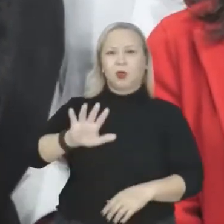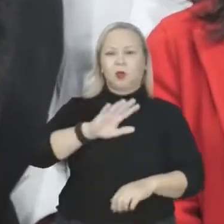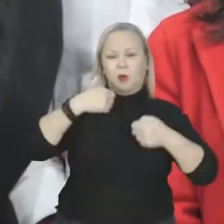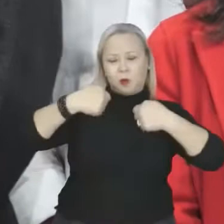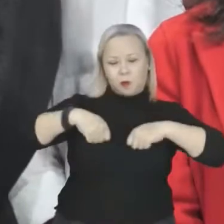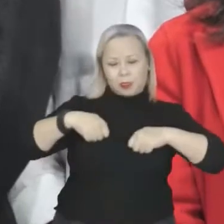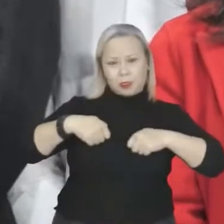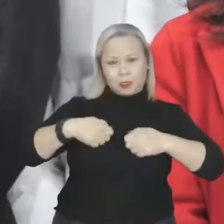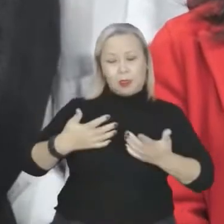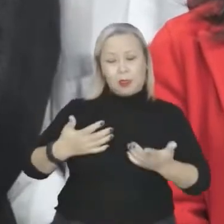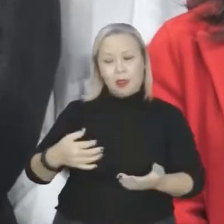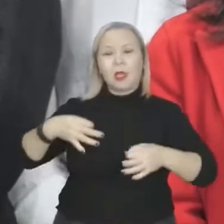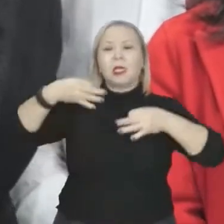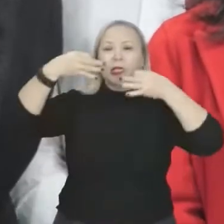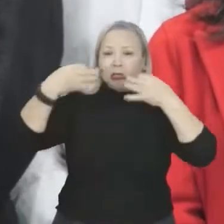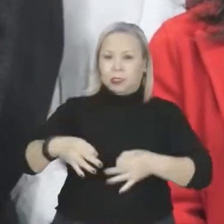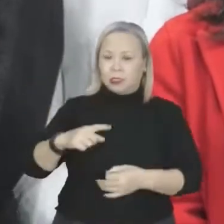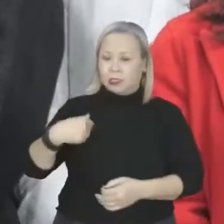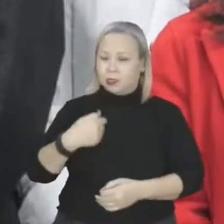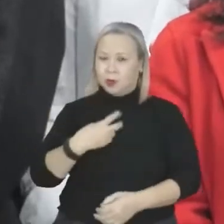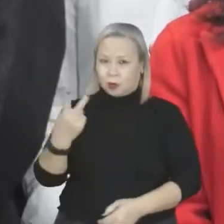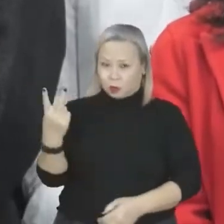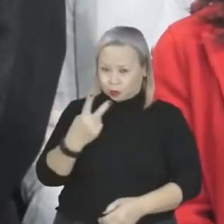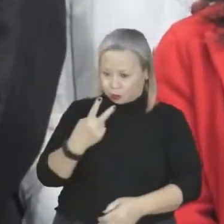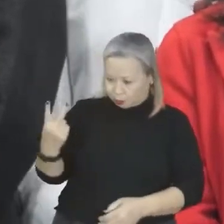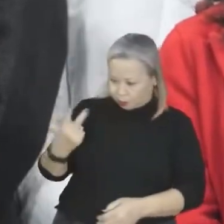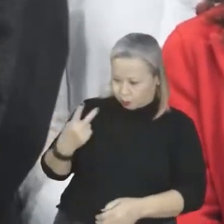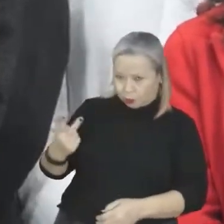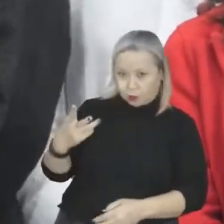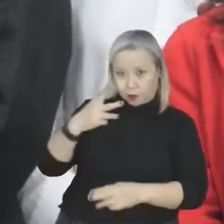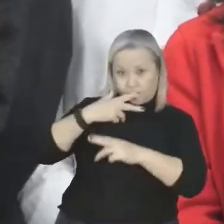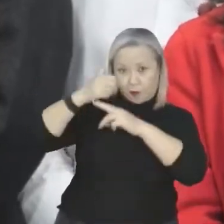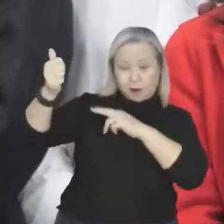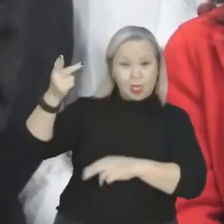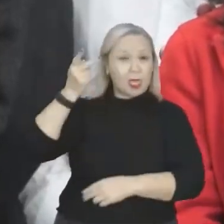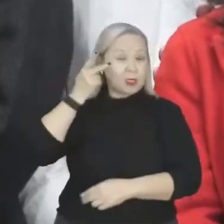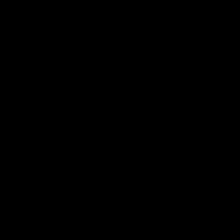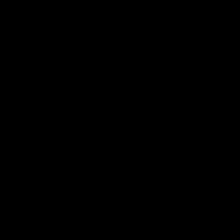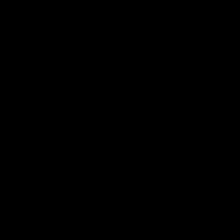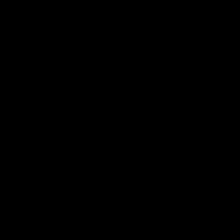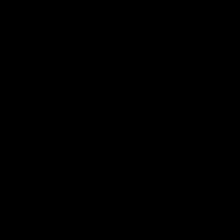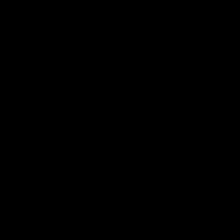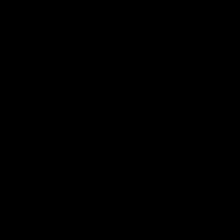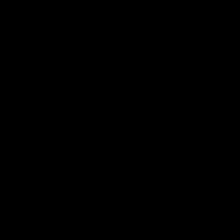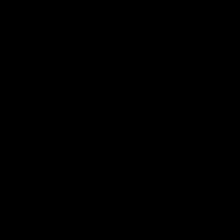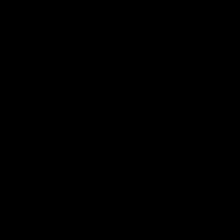que nós dois juntos vamos ganhar São Paulo e vamos ganhar o Brasil.